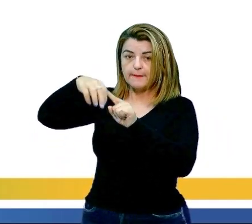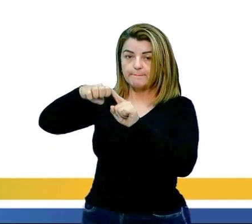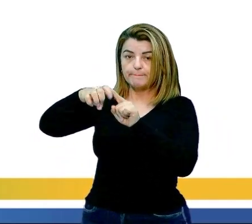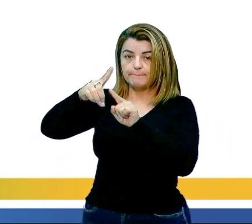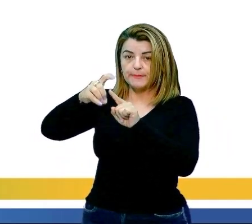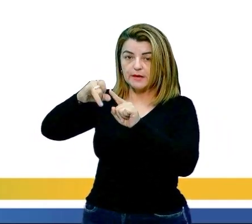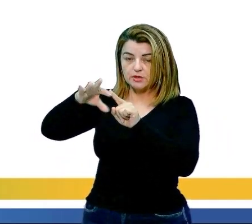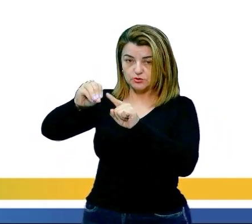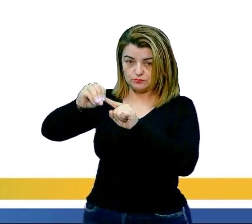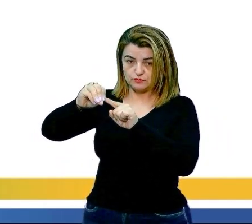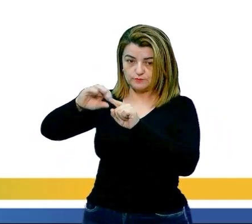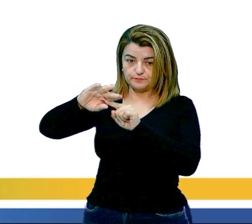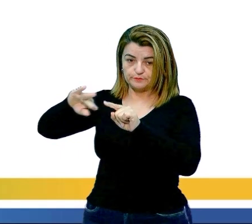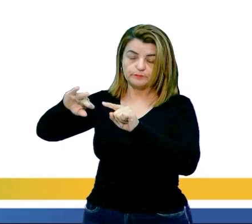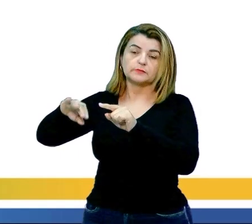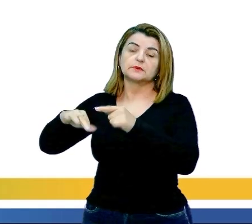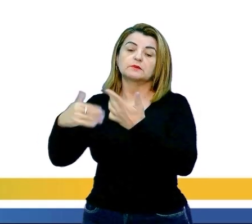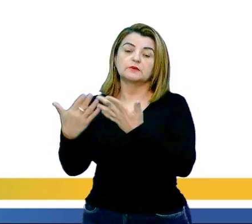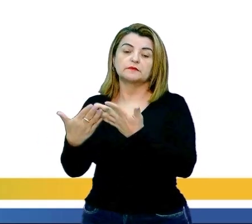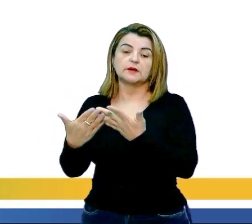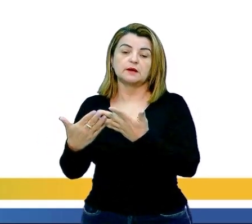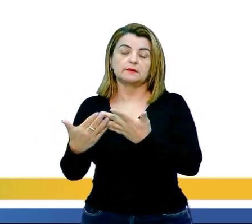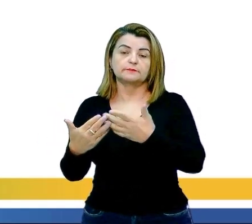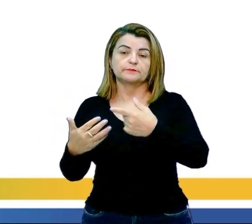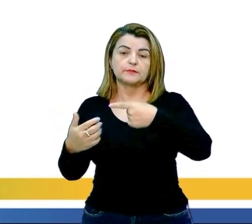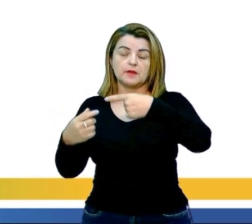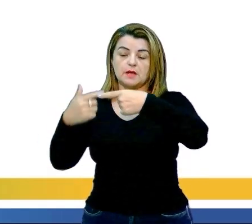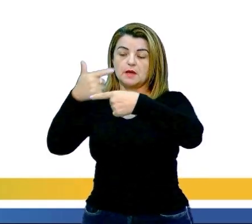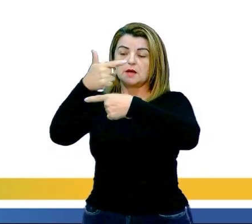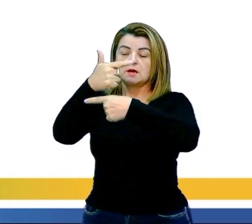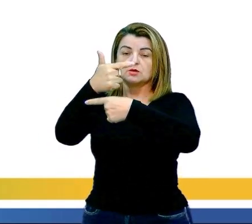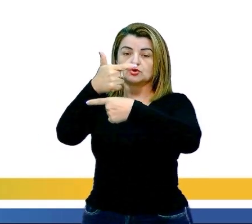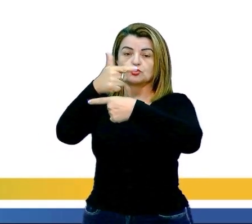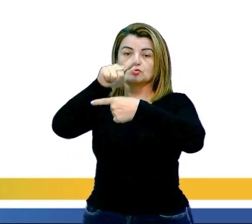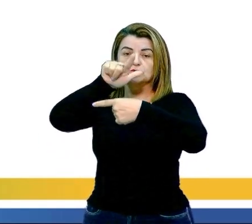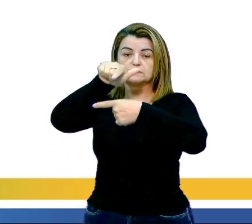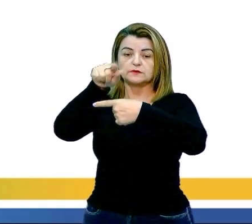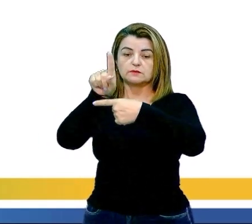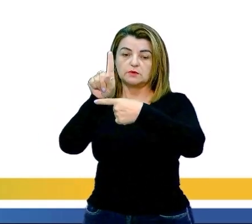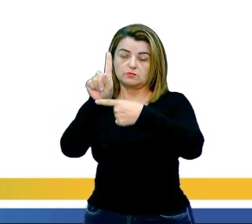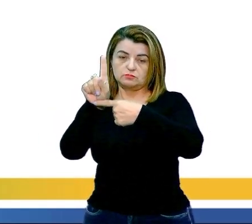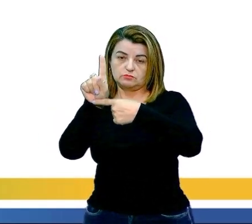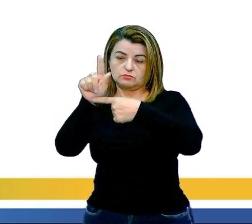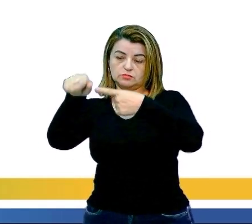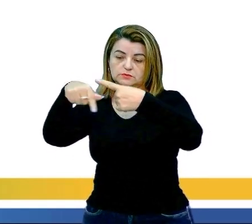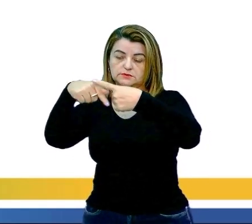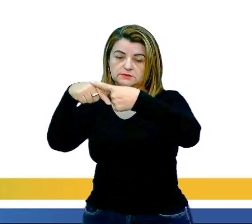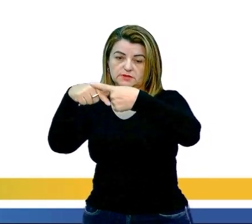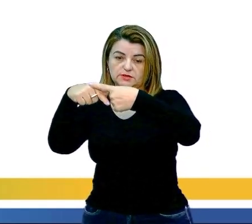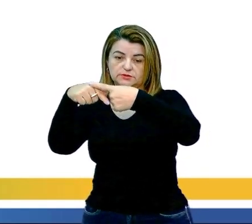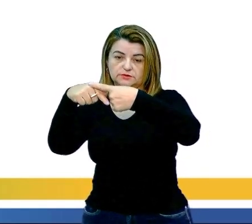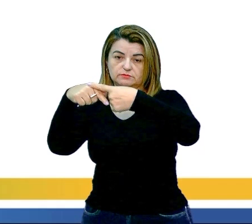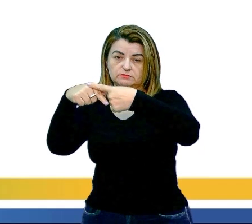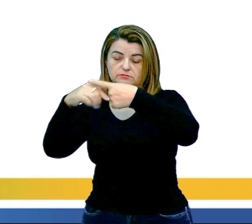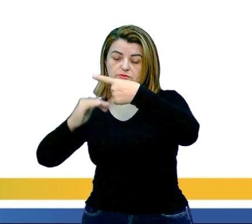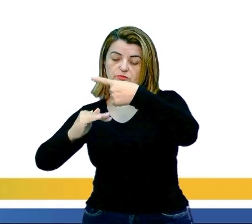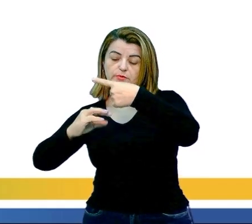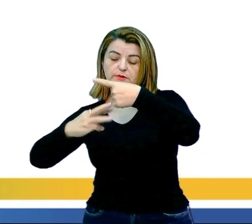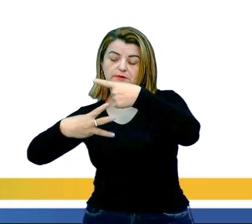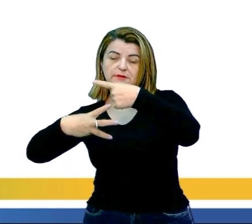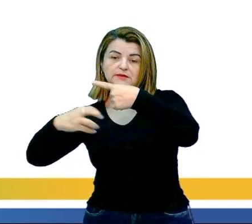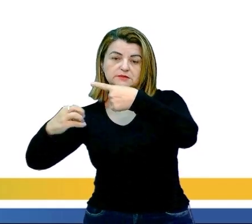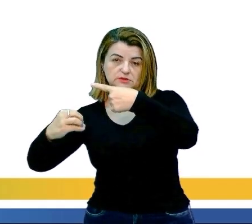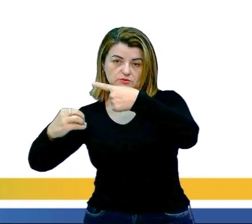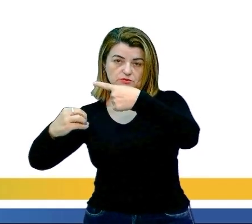ficar 2,1, porque é o que mostrava na questão, sobre a resposta que a gente encontrou, 7 sobre 300.